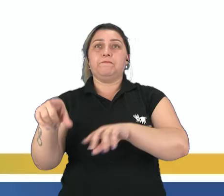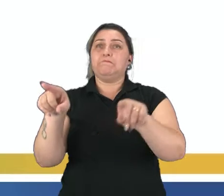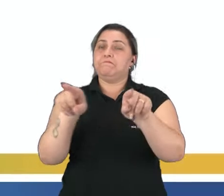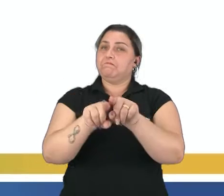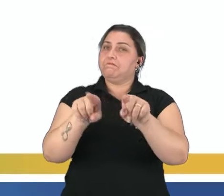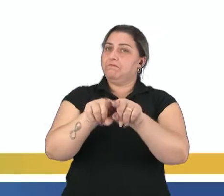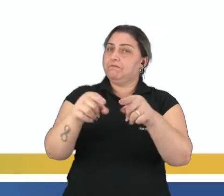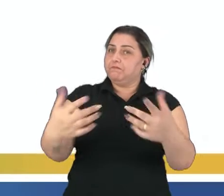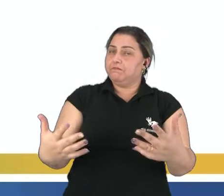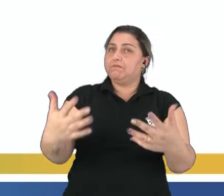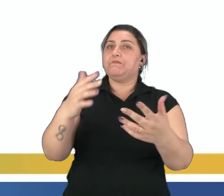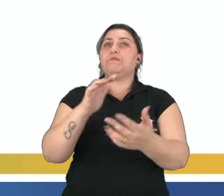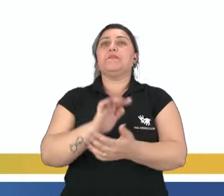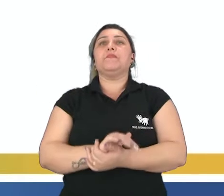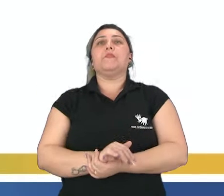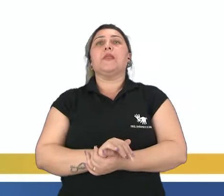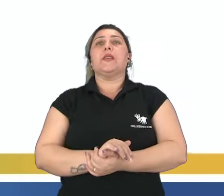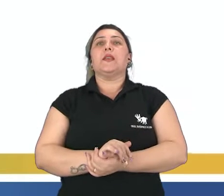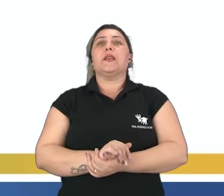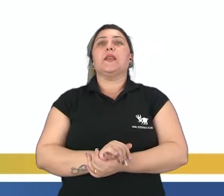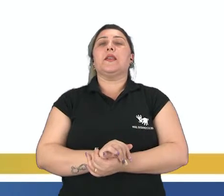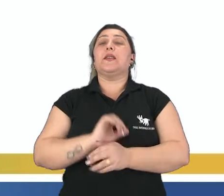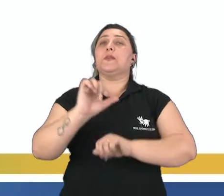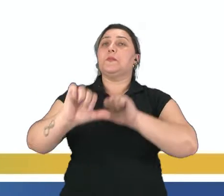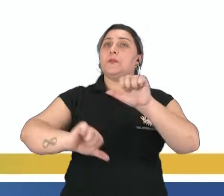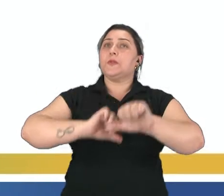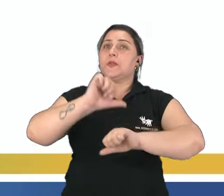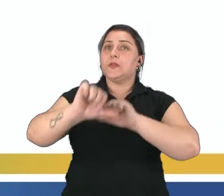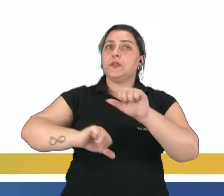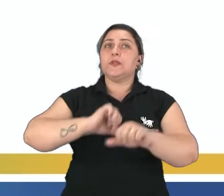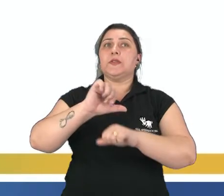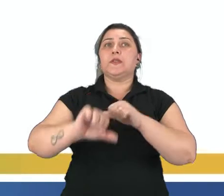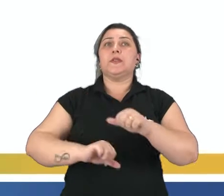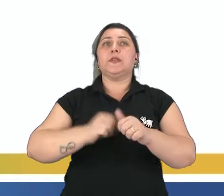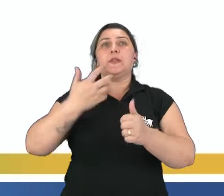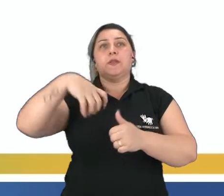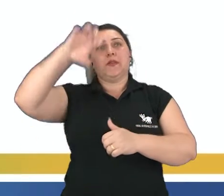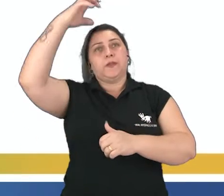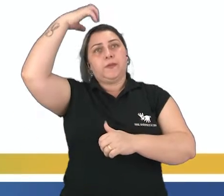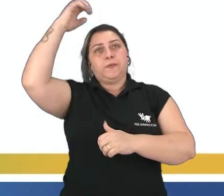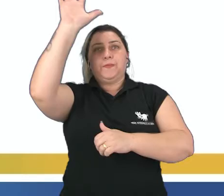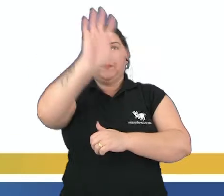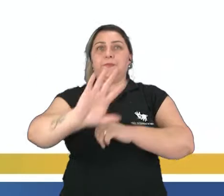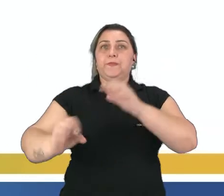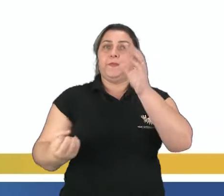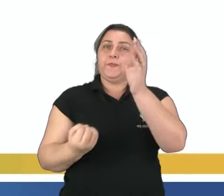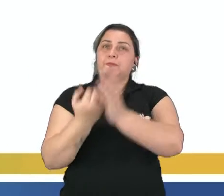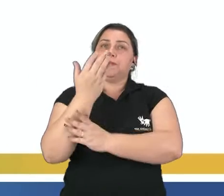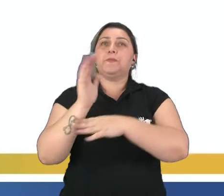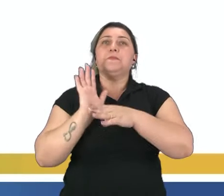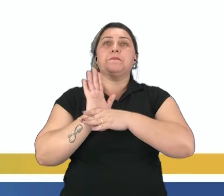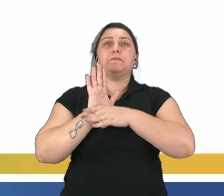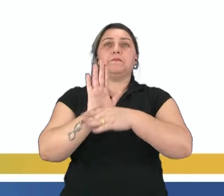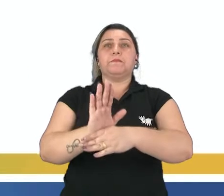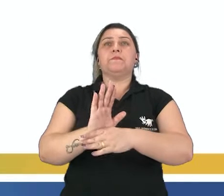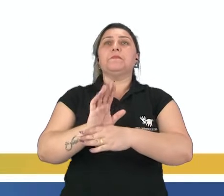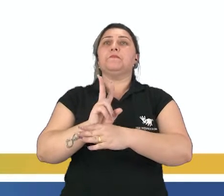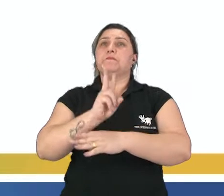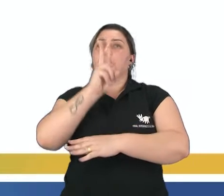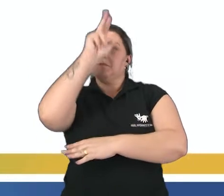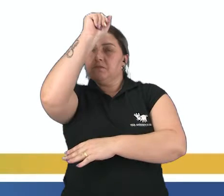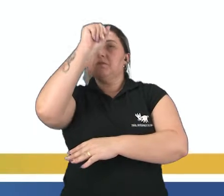da ciência. Foi em meio a essas mudanças que as monarquias nacionais surgiram, contribuindo